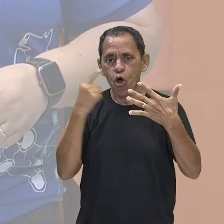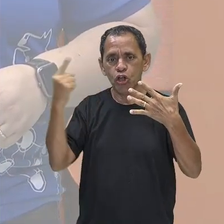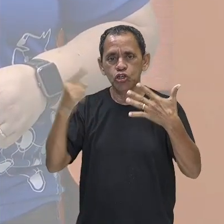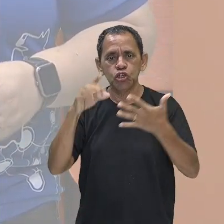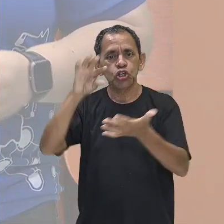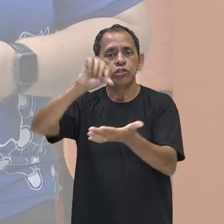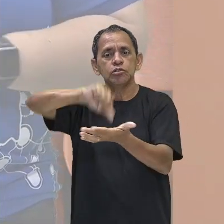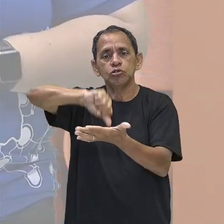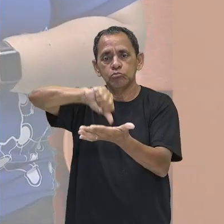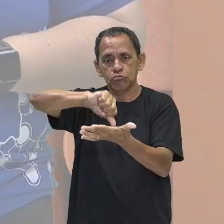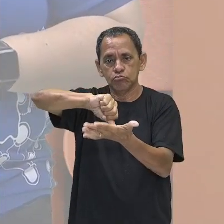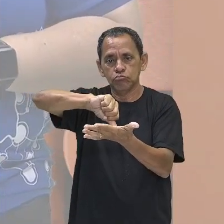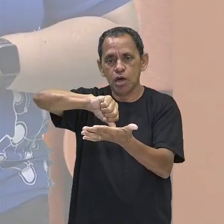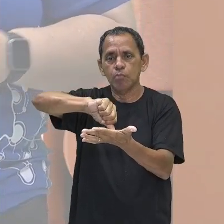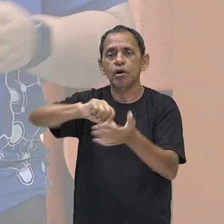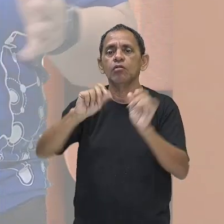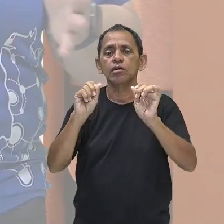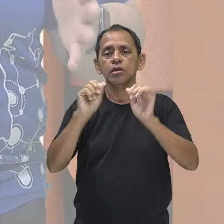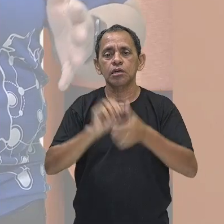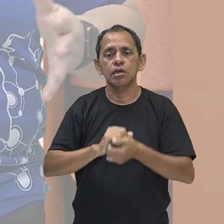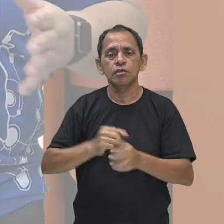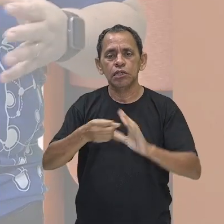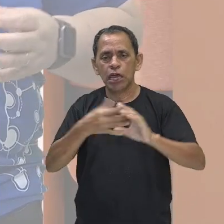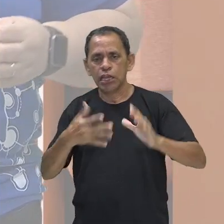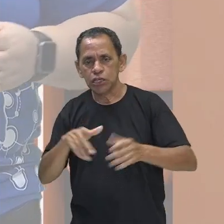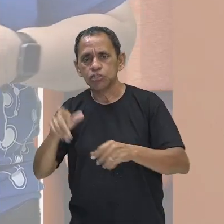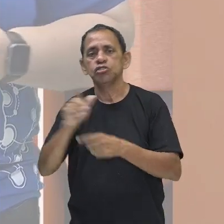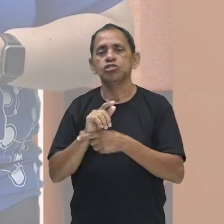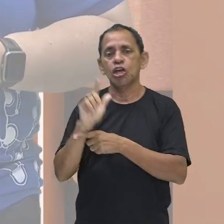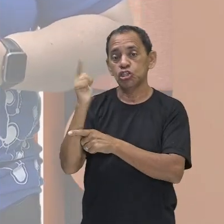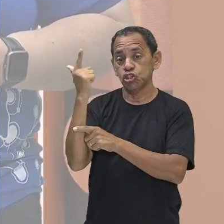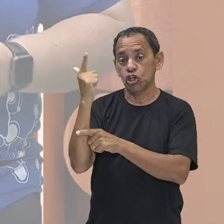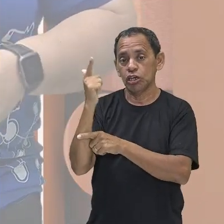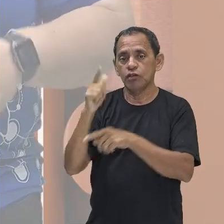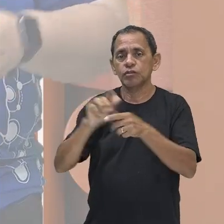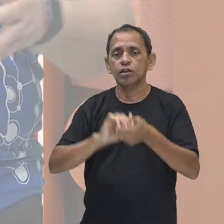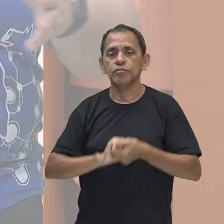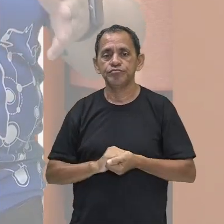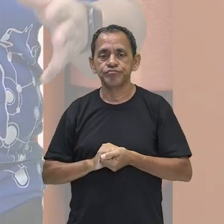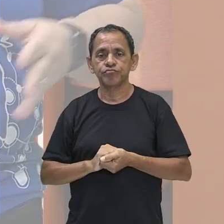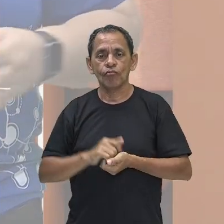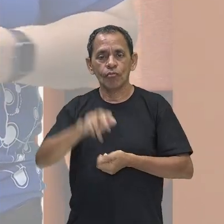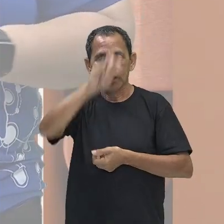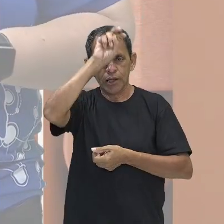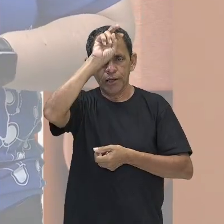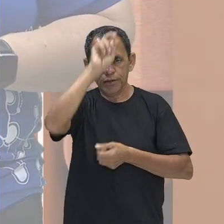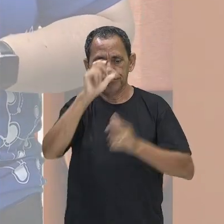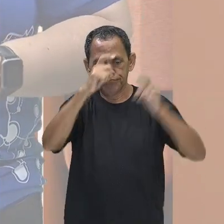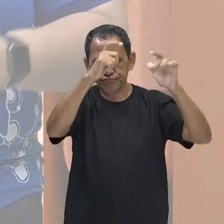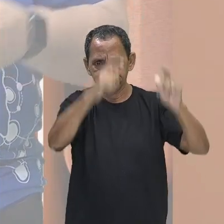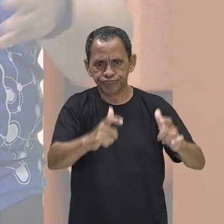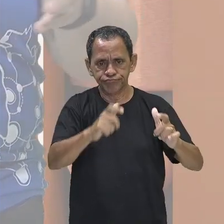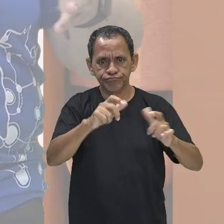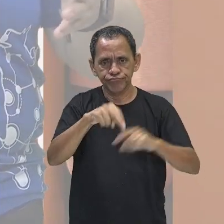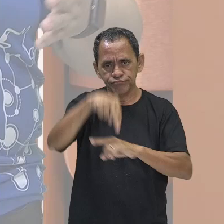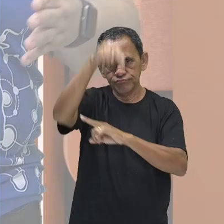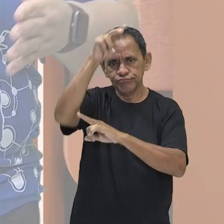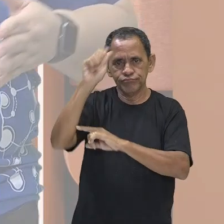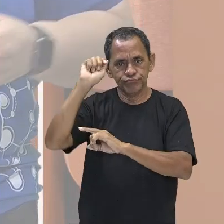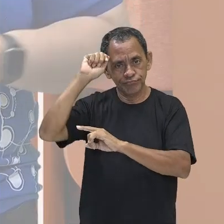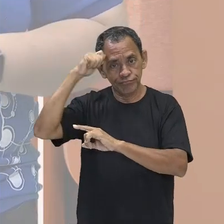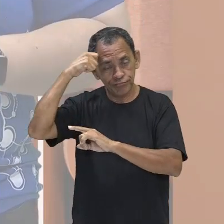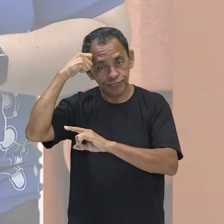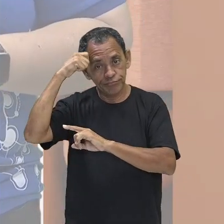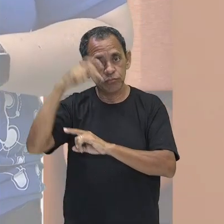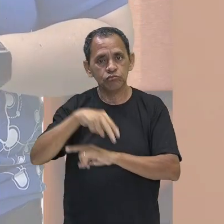das características geográficas, então, que nós temos desse Egito, situado no nordeste da África, território